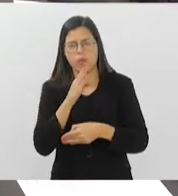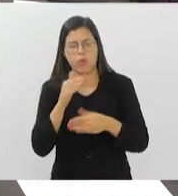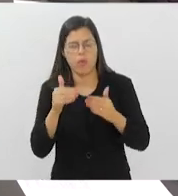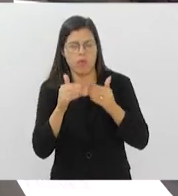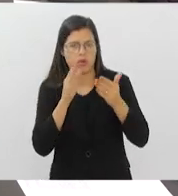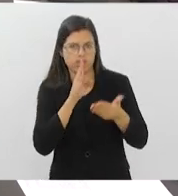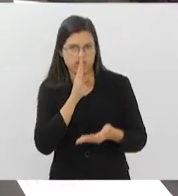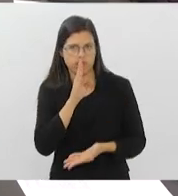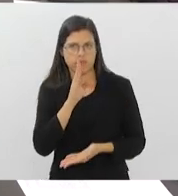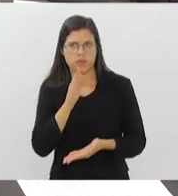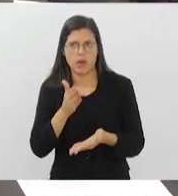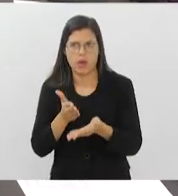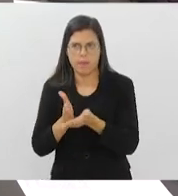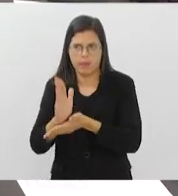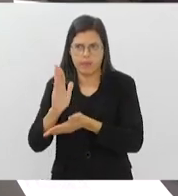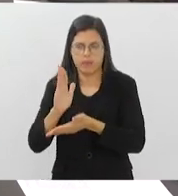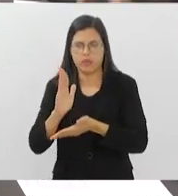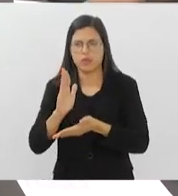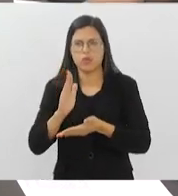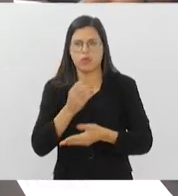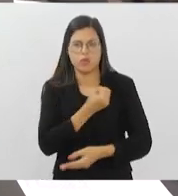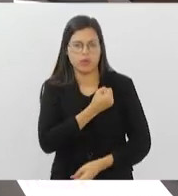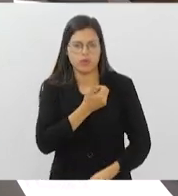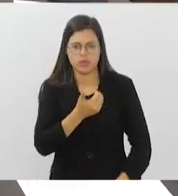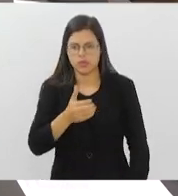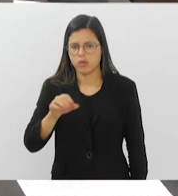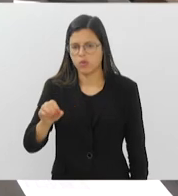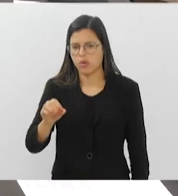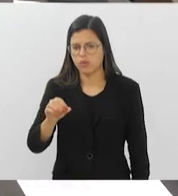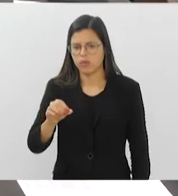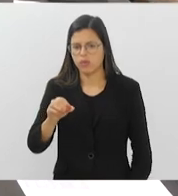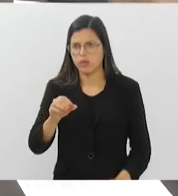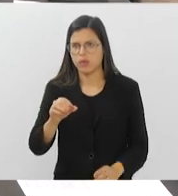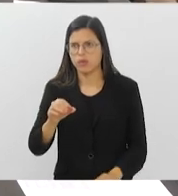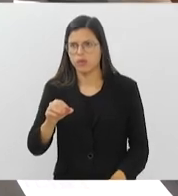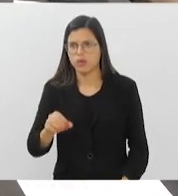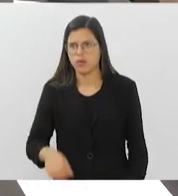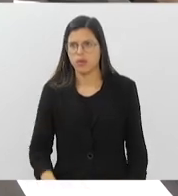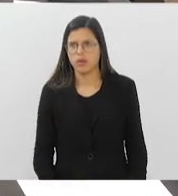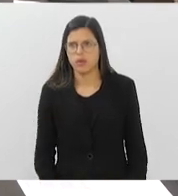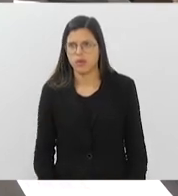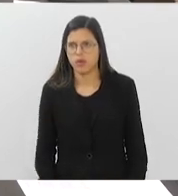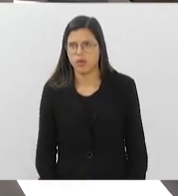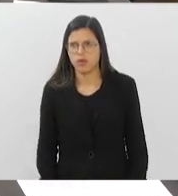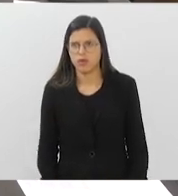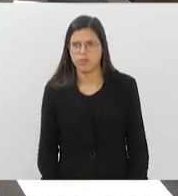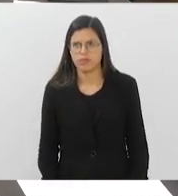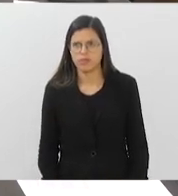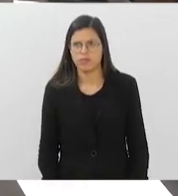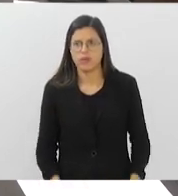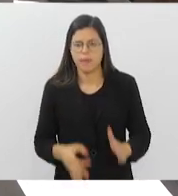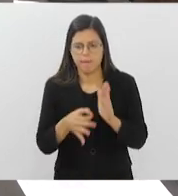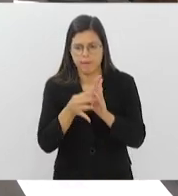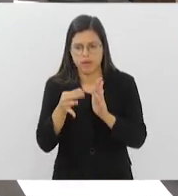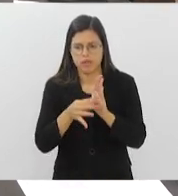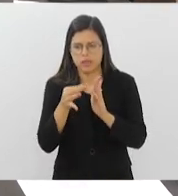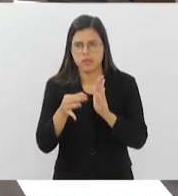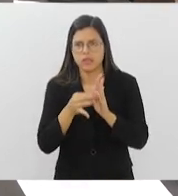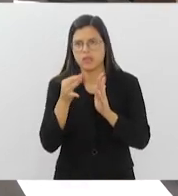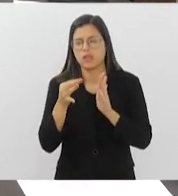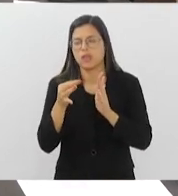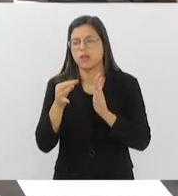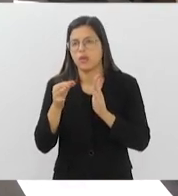como estão. Aprovado. 19 da pauta. Aprovado com... Ah, isso. Parecer com as emendas, constitucionalidade